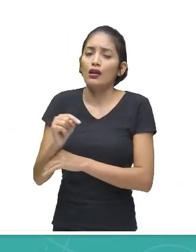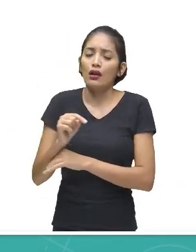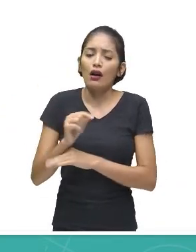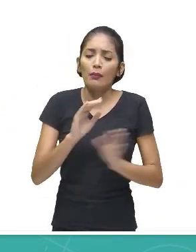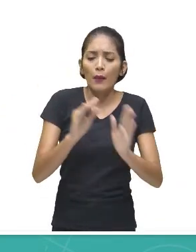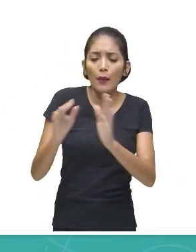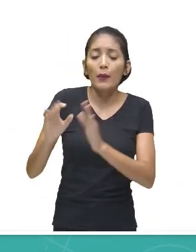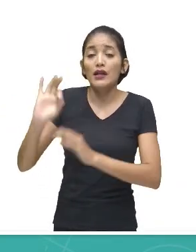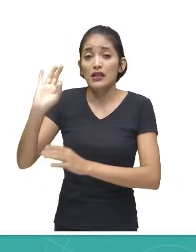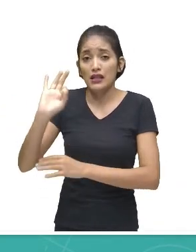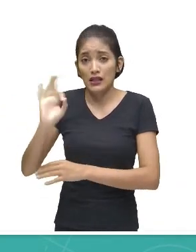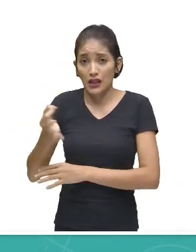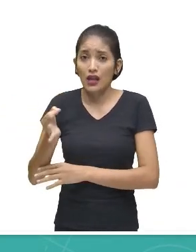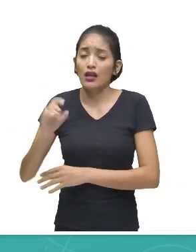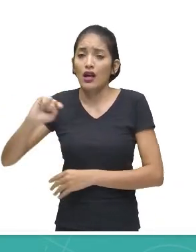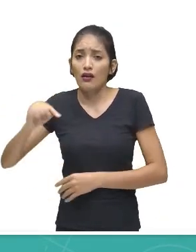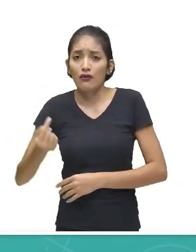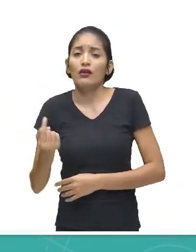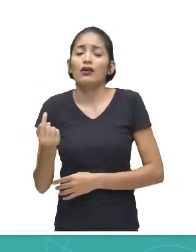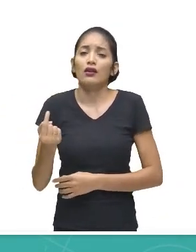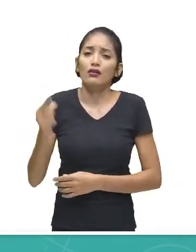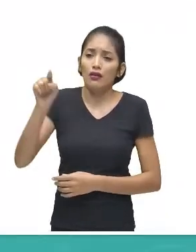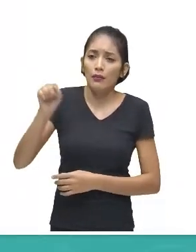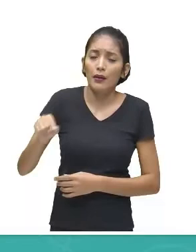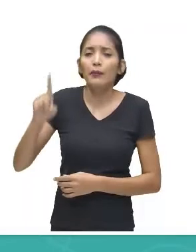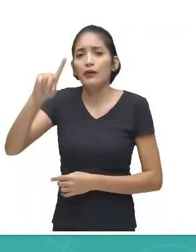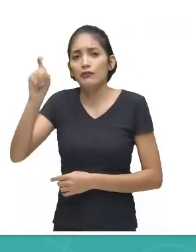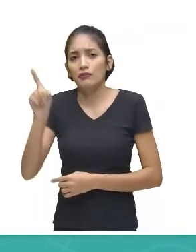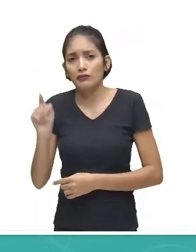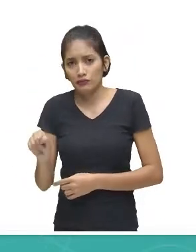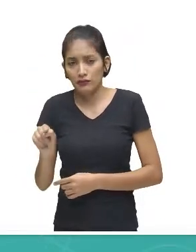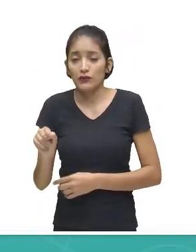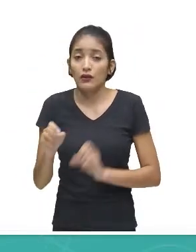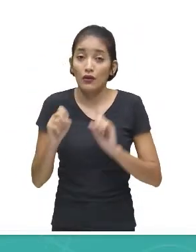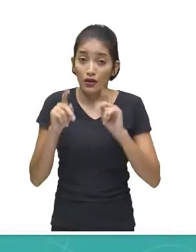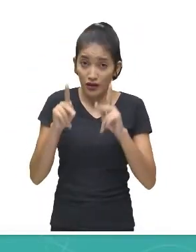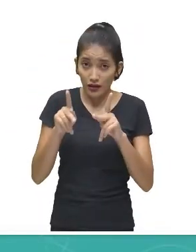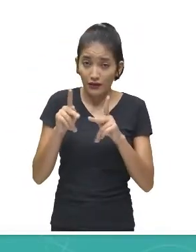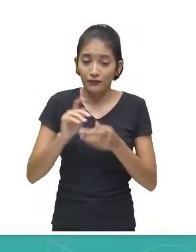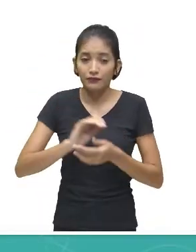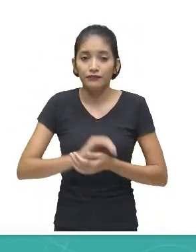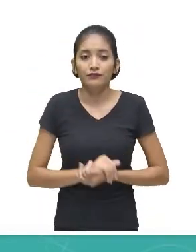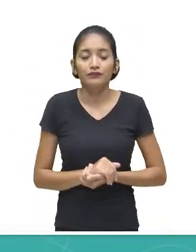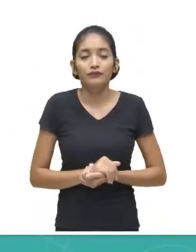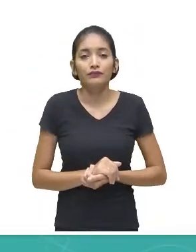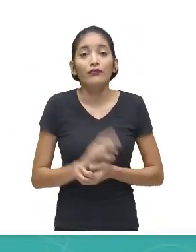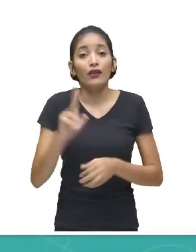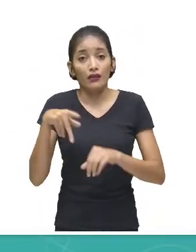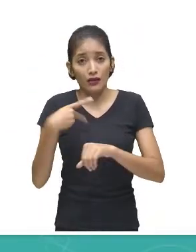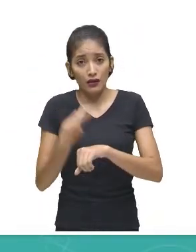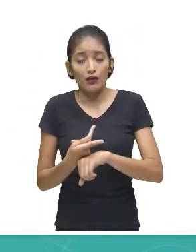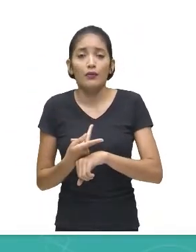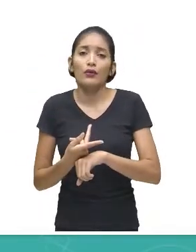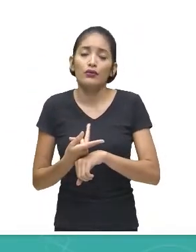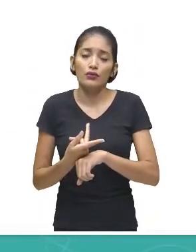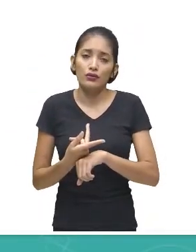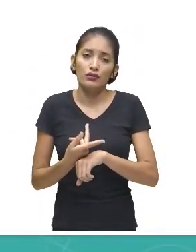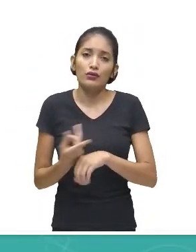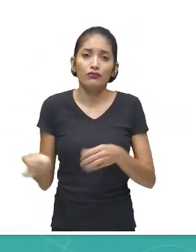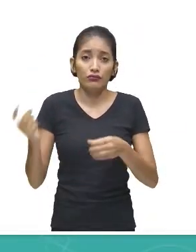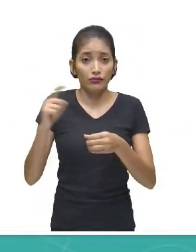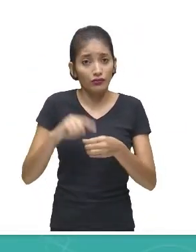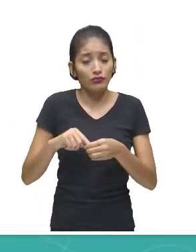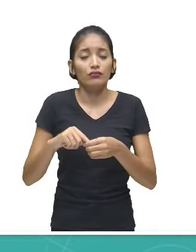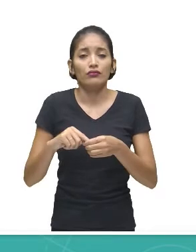com exclamação, com vírgula, com interrogação, tá bom? E daqui a pouco eu volto